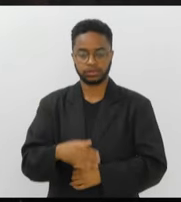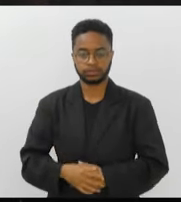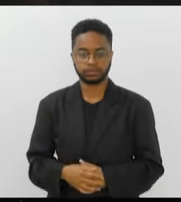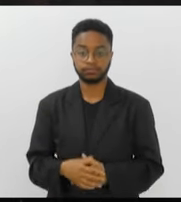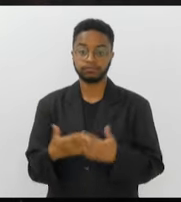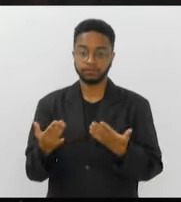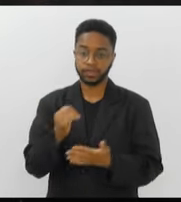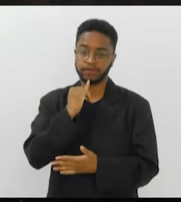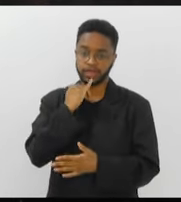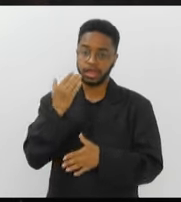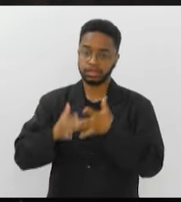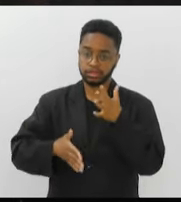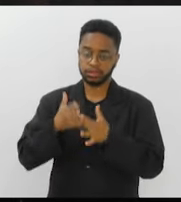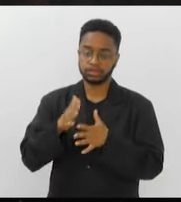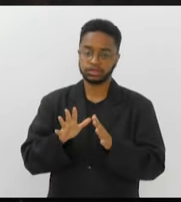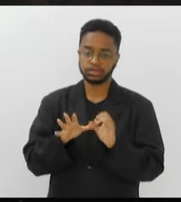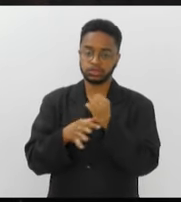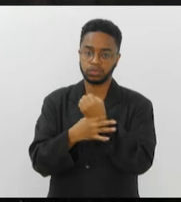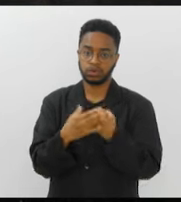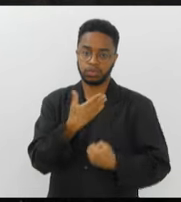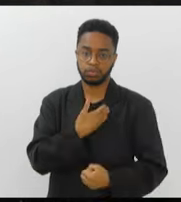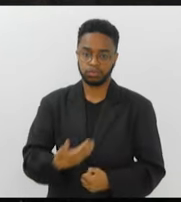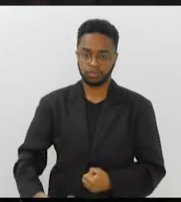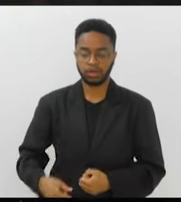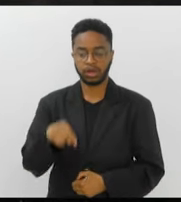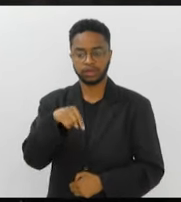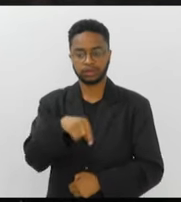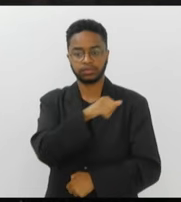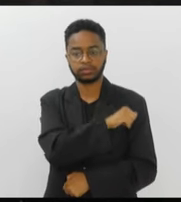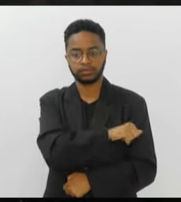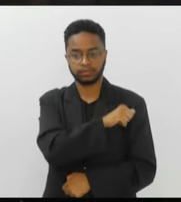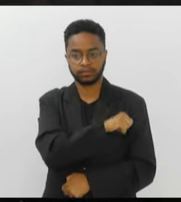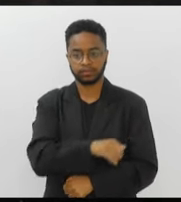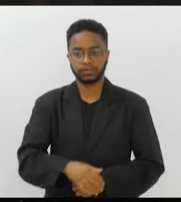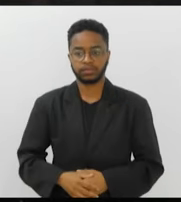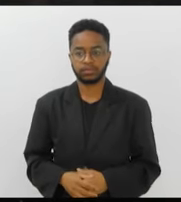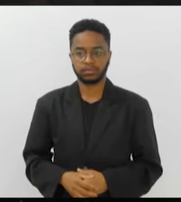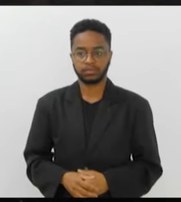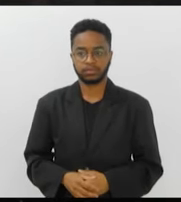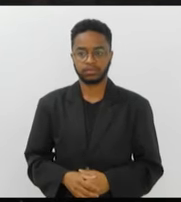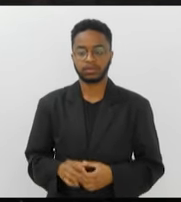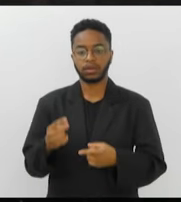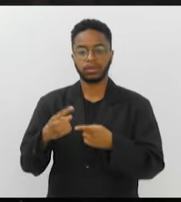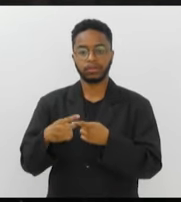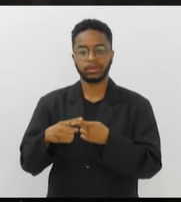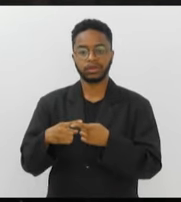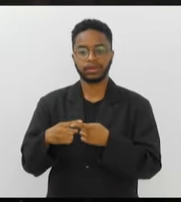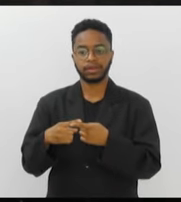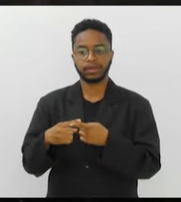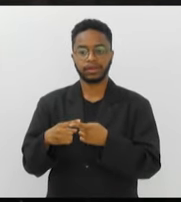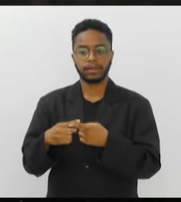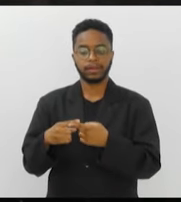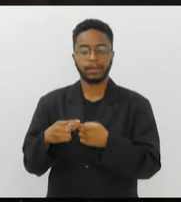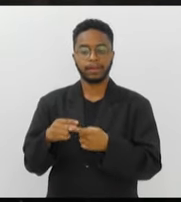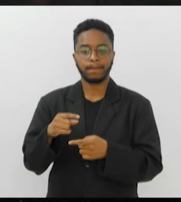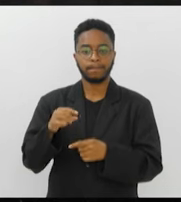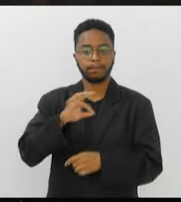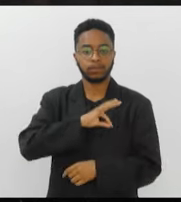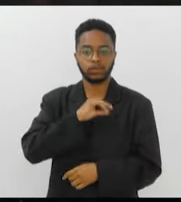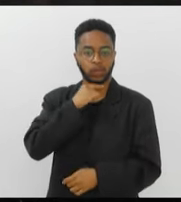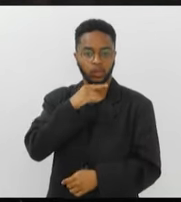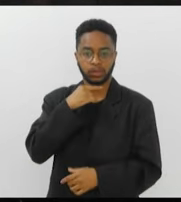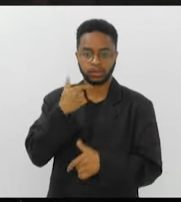Felizmente, está atrapalhando muito a segurança pública do nosso Estado, amarrando a nossa polícia, amarrando as forças de